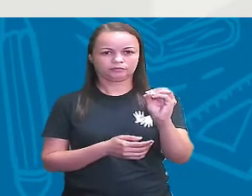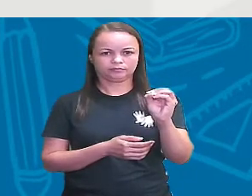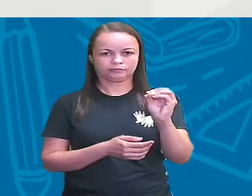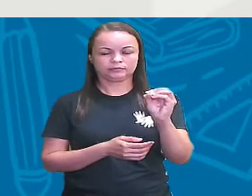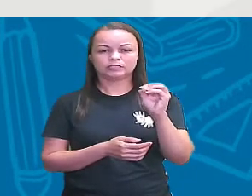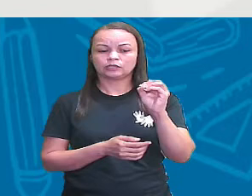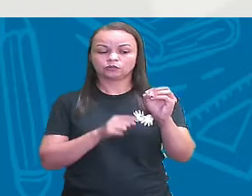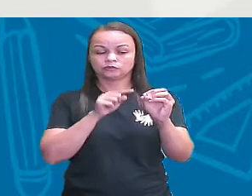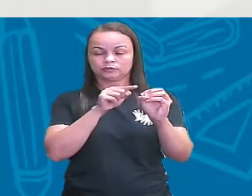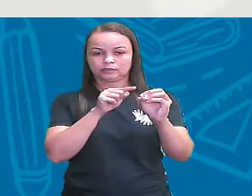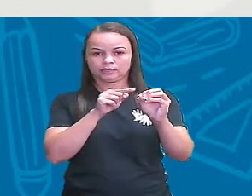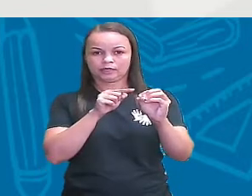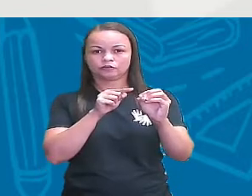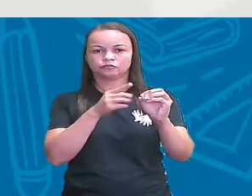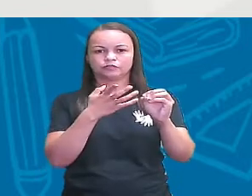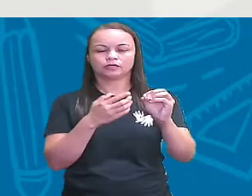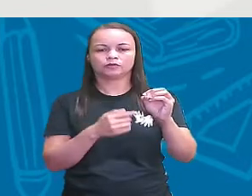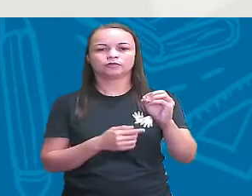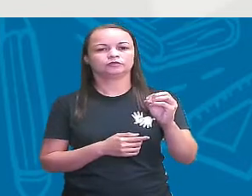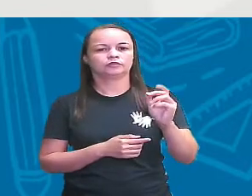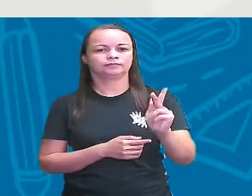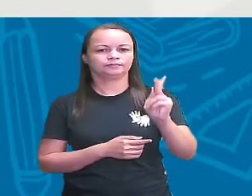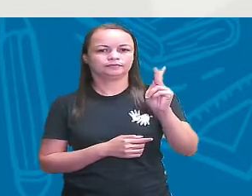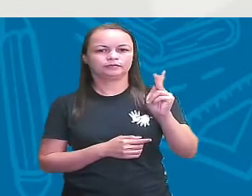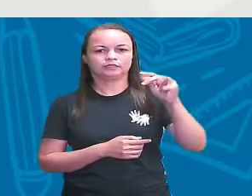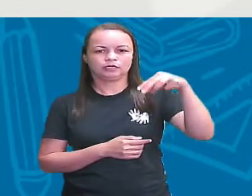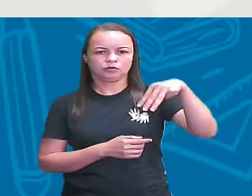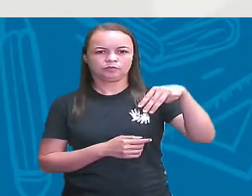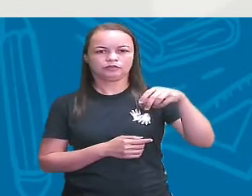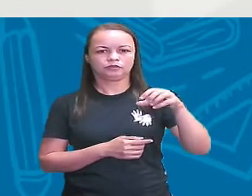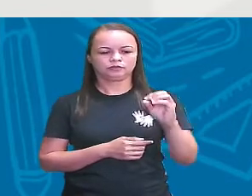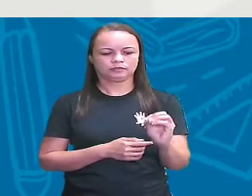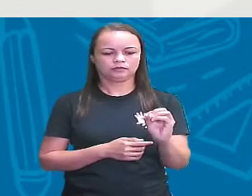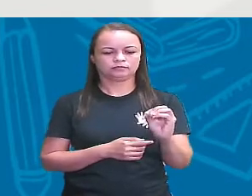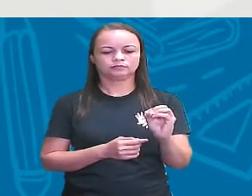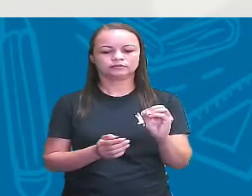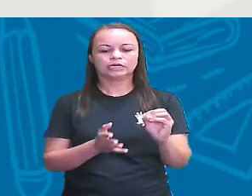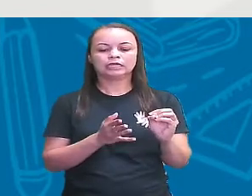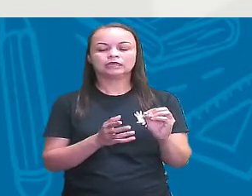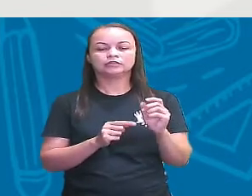então o zero vai ficar logo abaixo aí de quilômetro. E